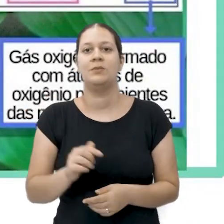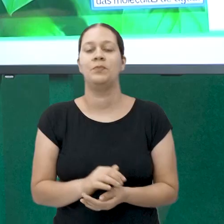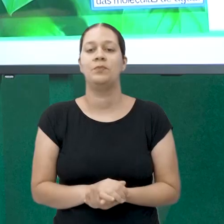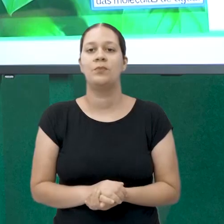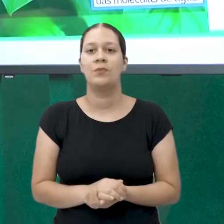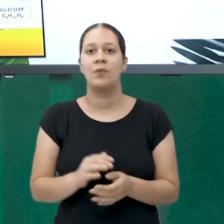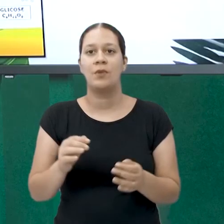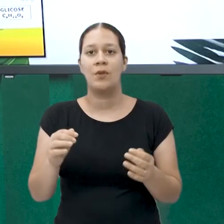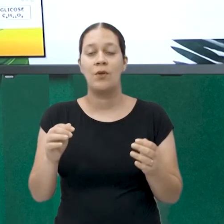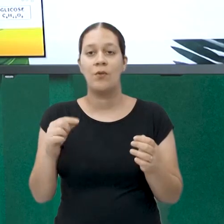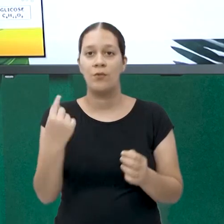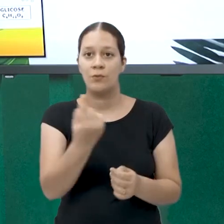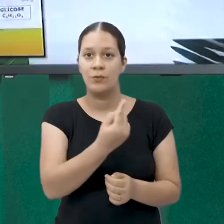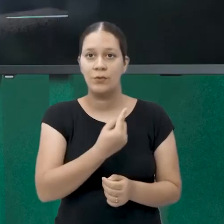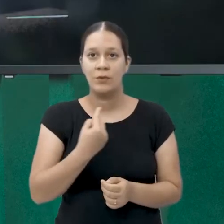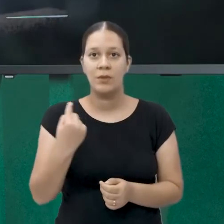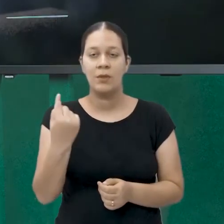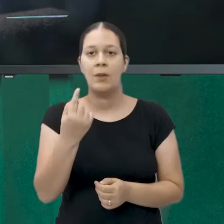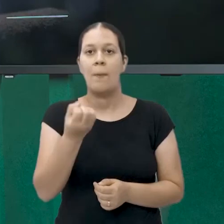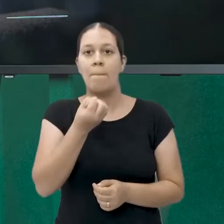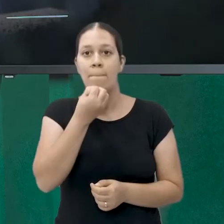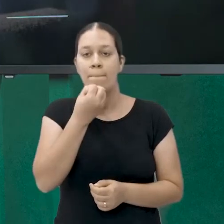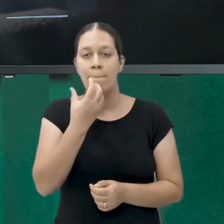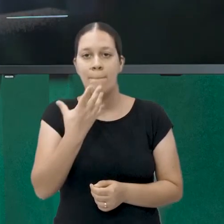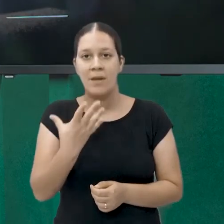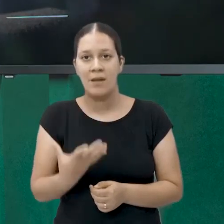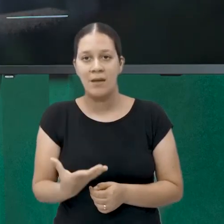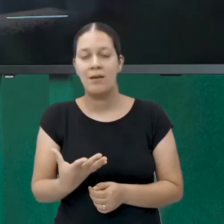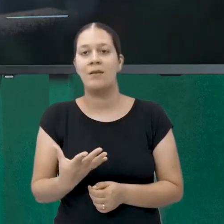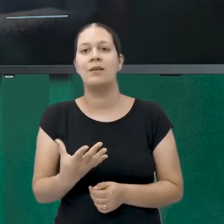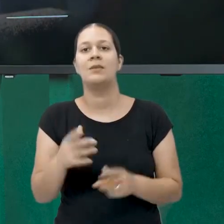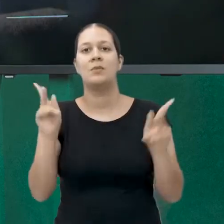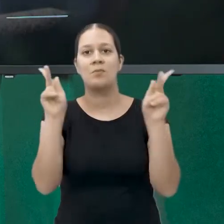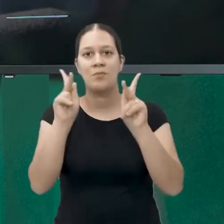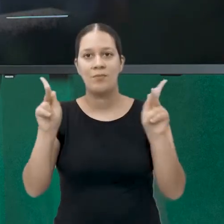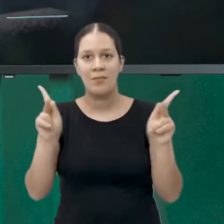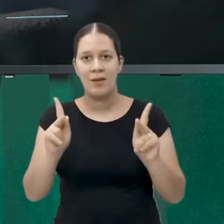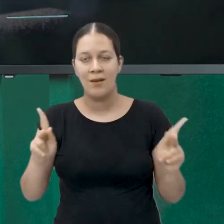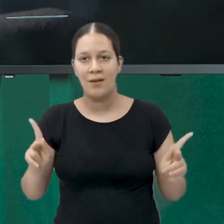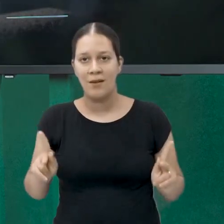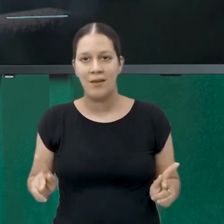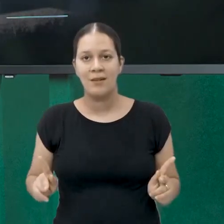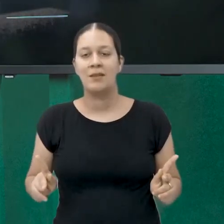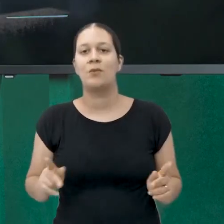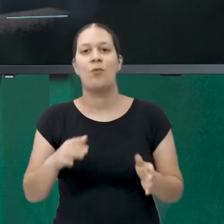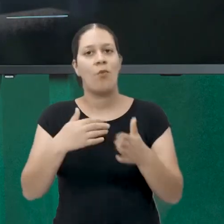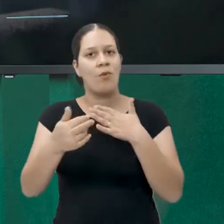galera? Gente, fiquem bem, fiquem em paz. Tudo de bom para